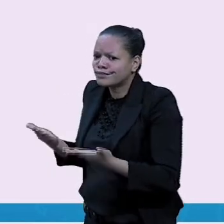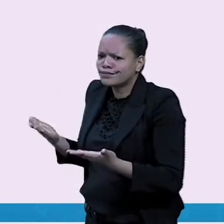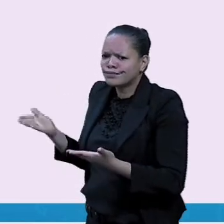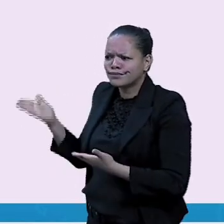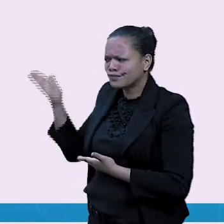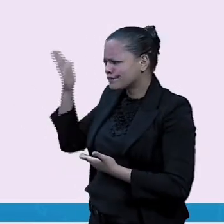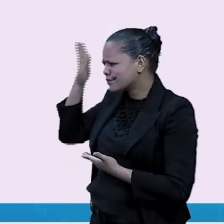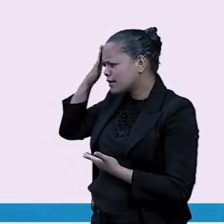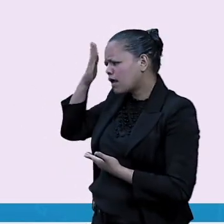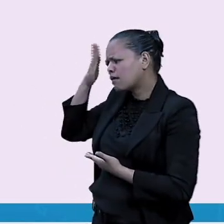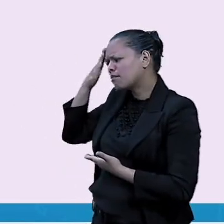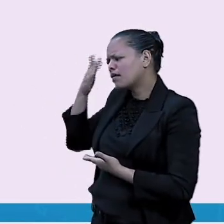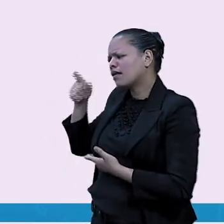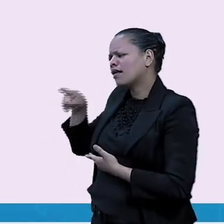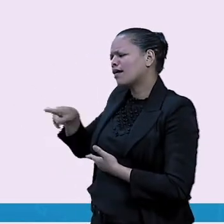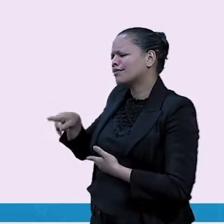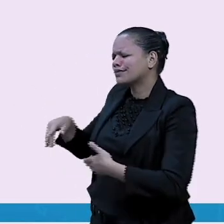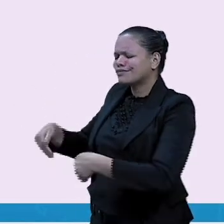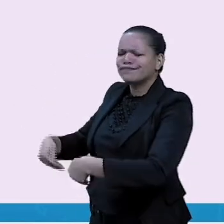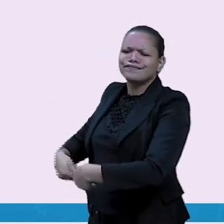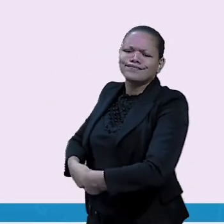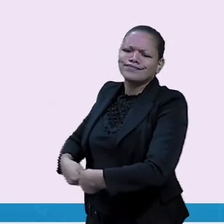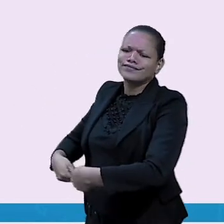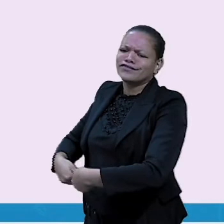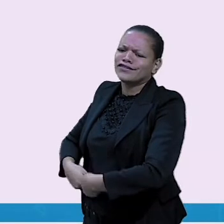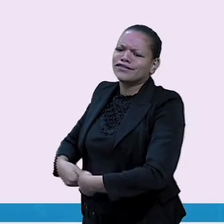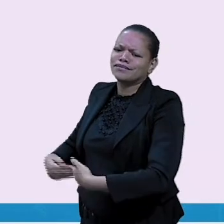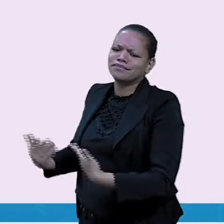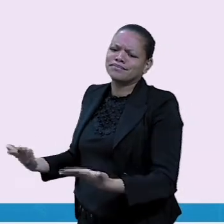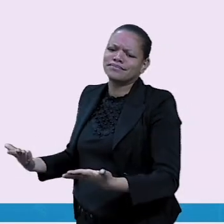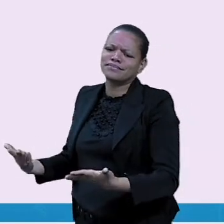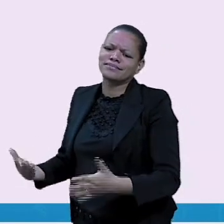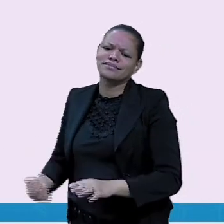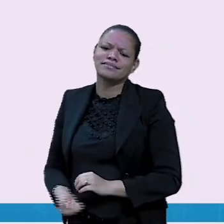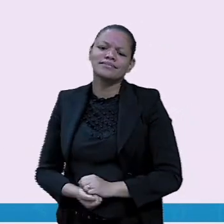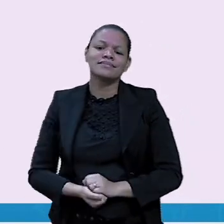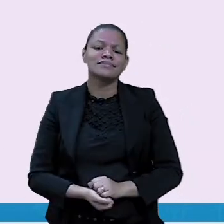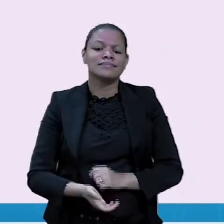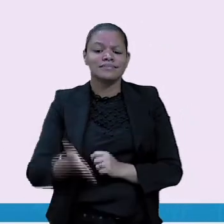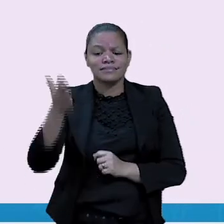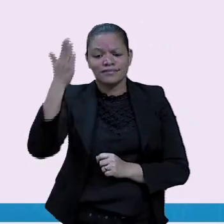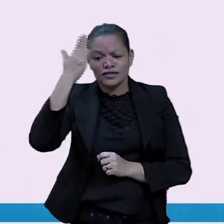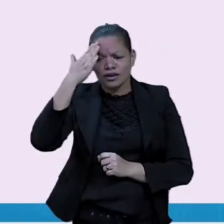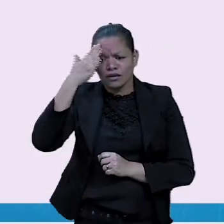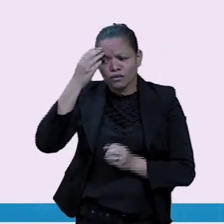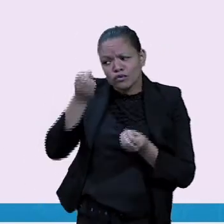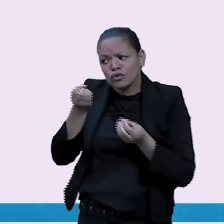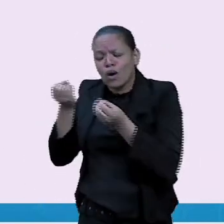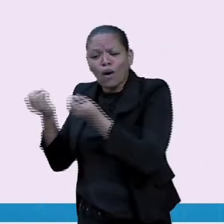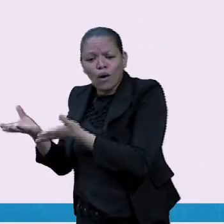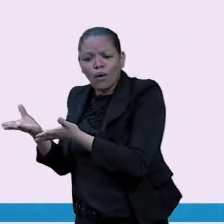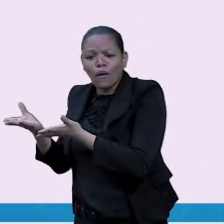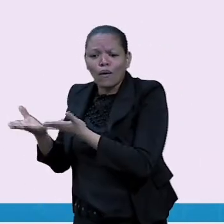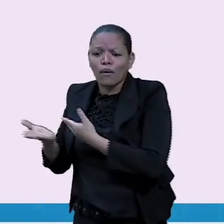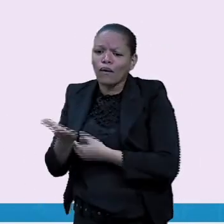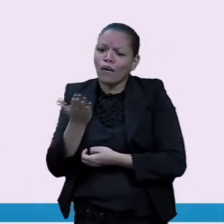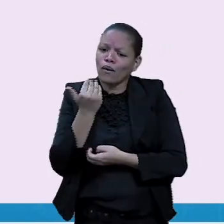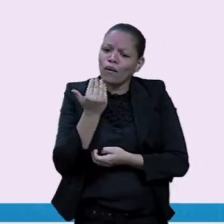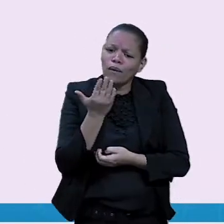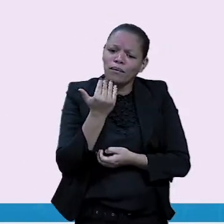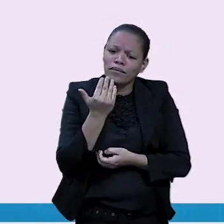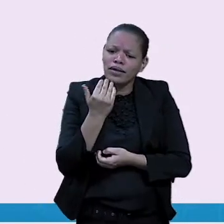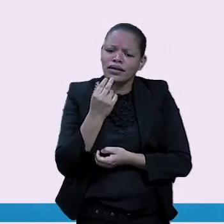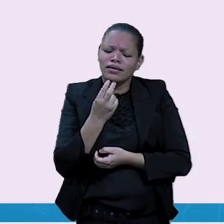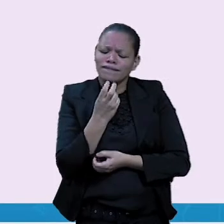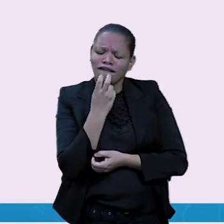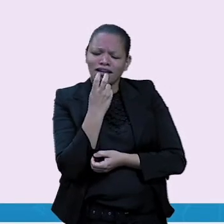com fome. Ô, gente. Já pensou? Jogou o prato de comida para o Chico. Agora a gente